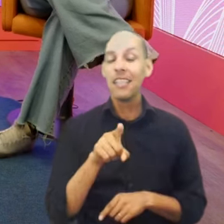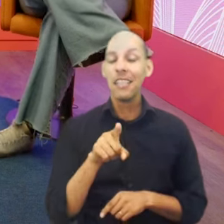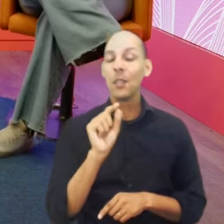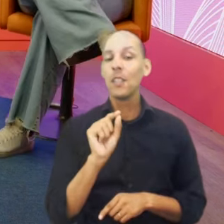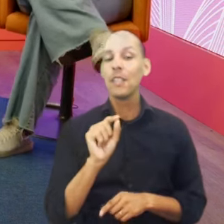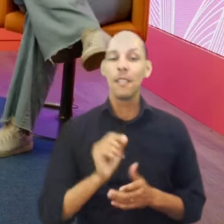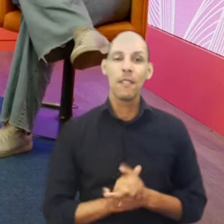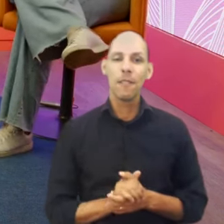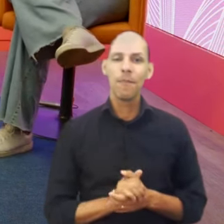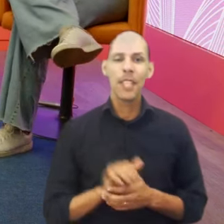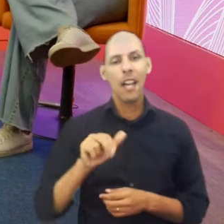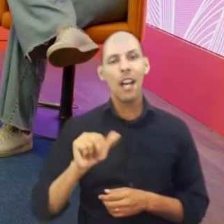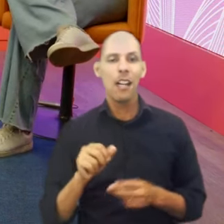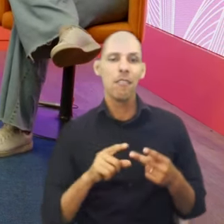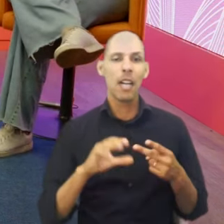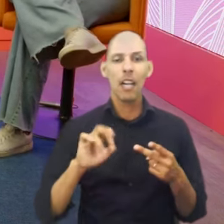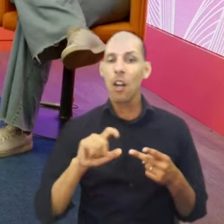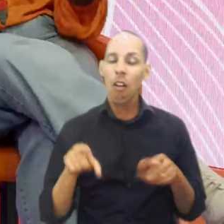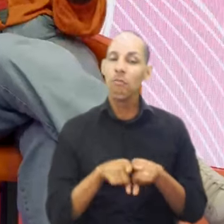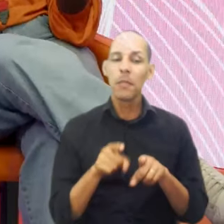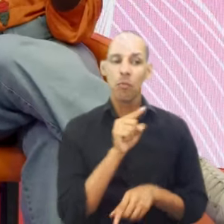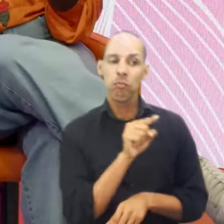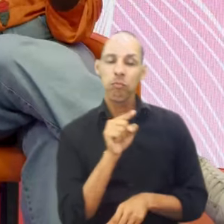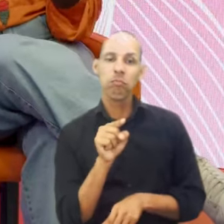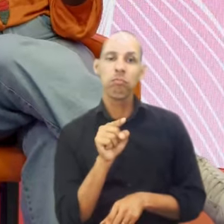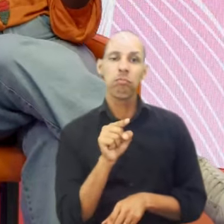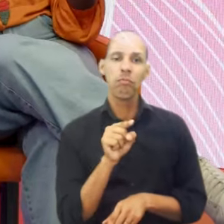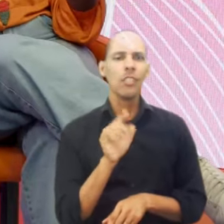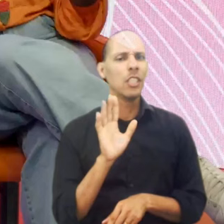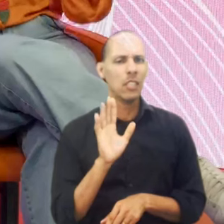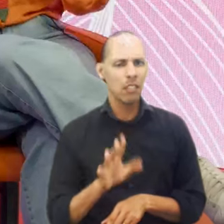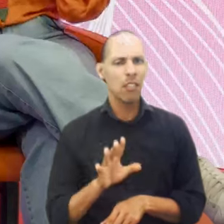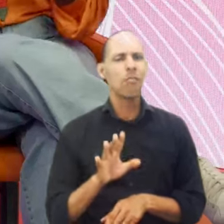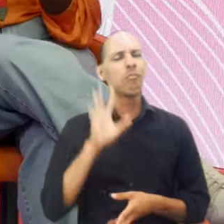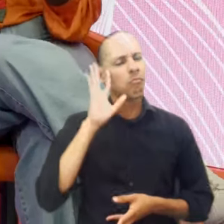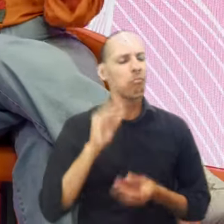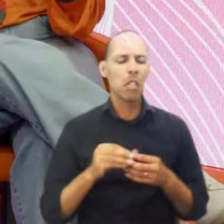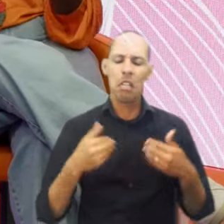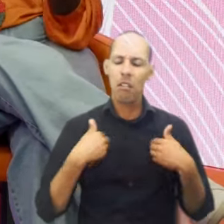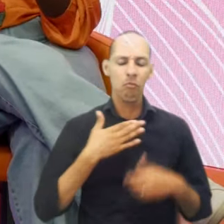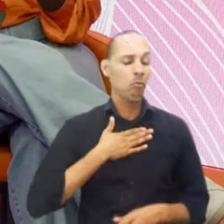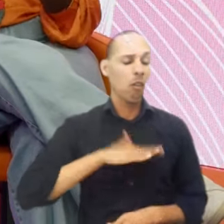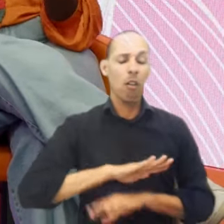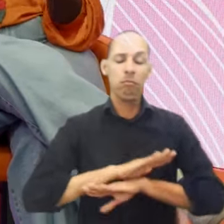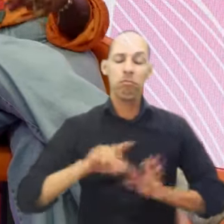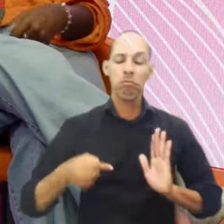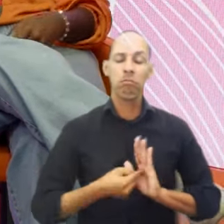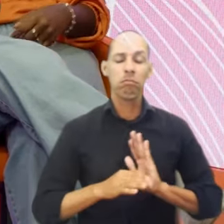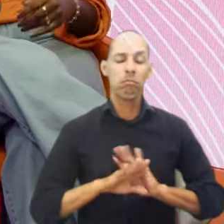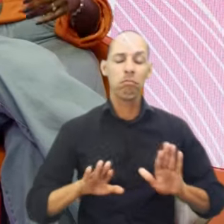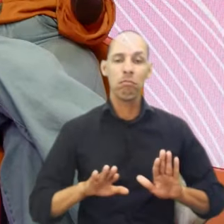você, Ana, Carol também, que já são assumidamente pessoas que falam, gente, eu não gosto disso e